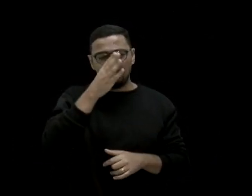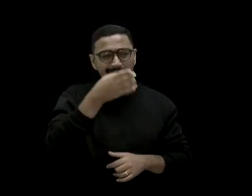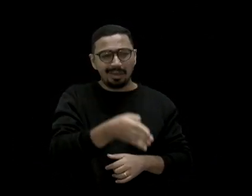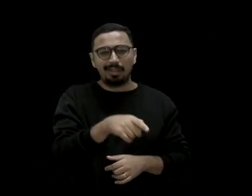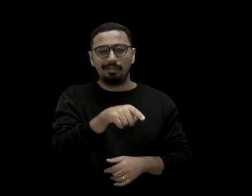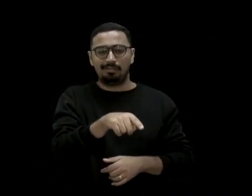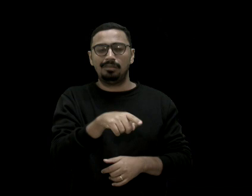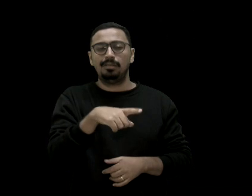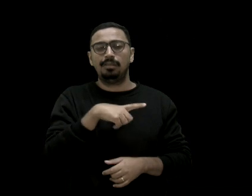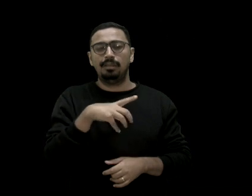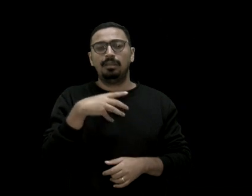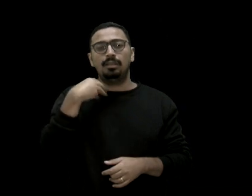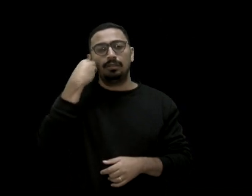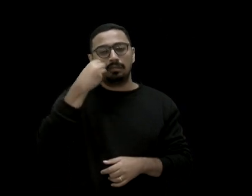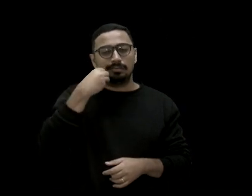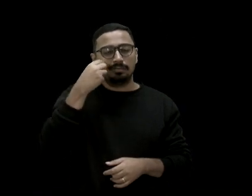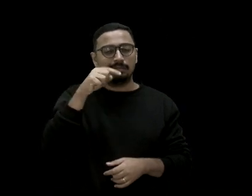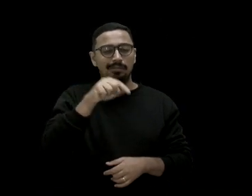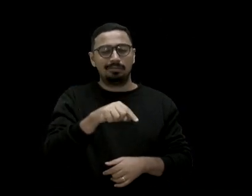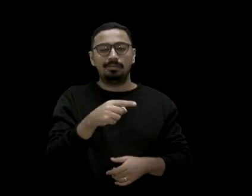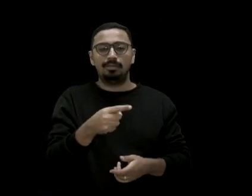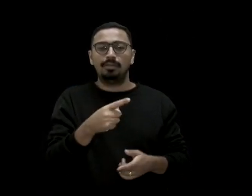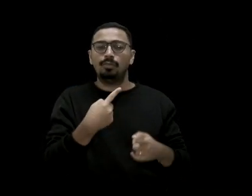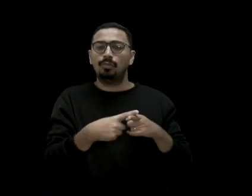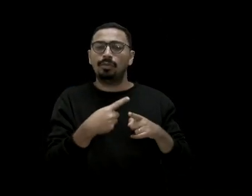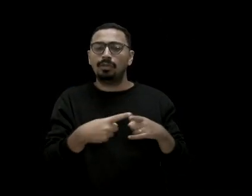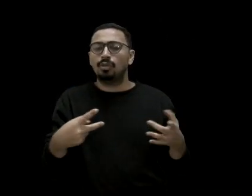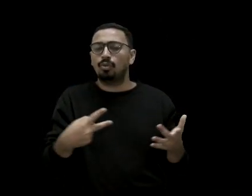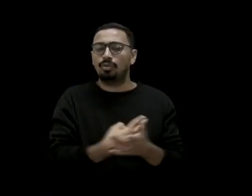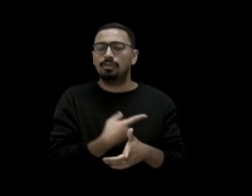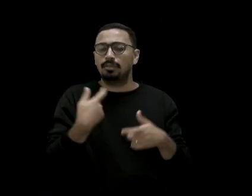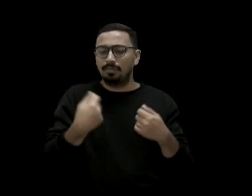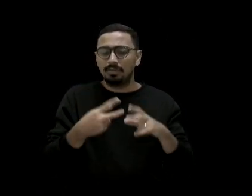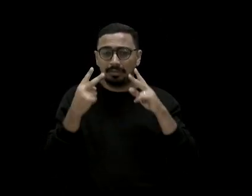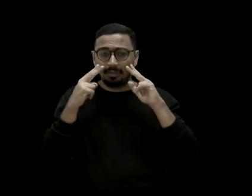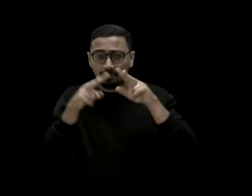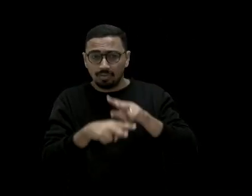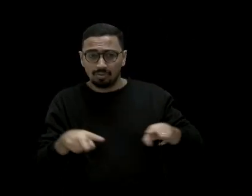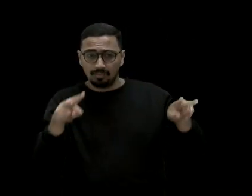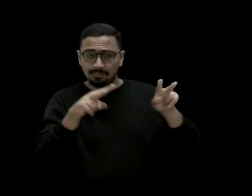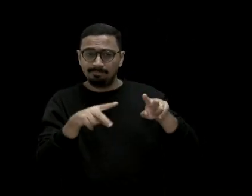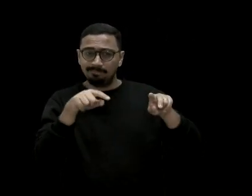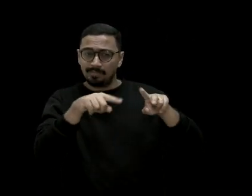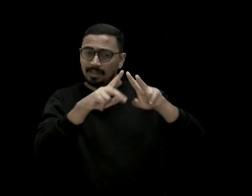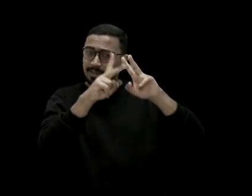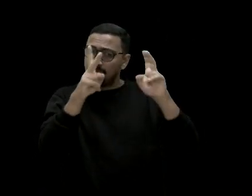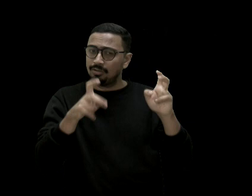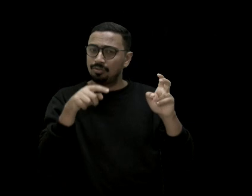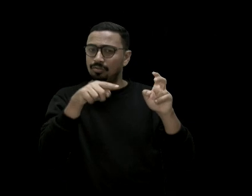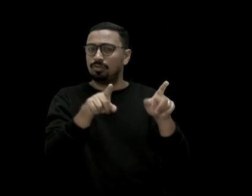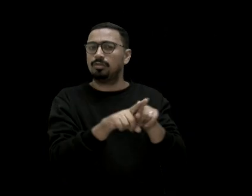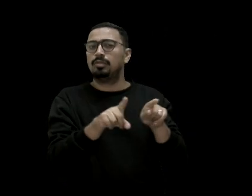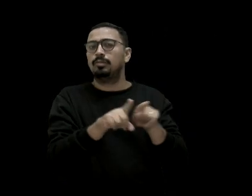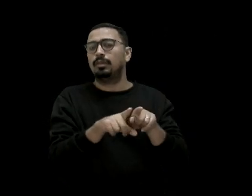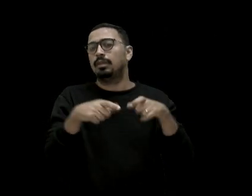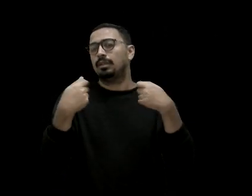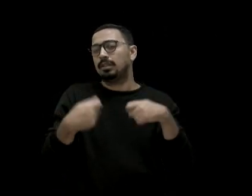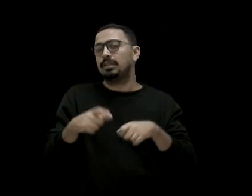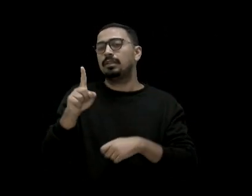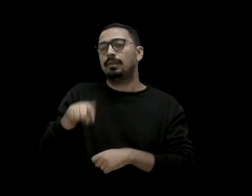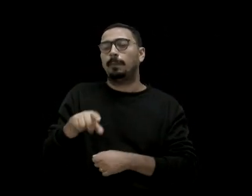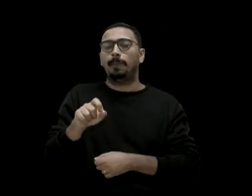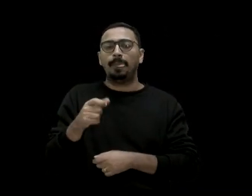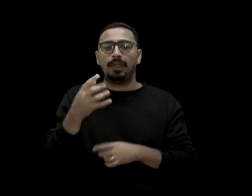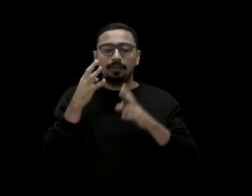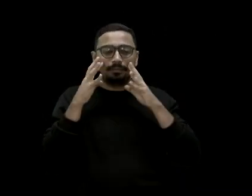tais condições. Precisamos, sim, de um mês de visibilidade a essa temática. É nítido que pouca atenção